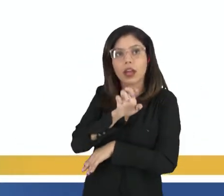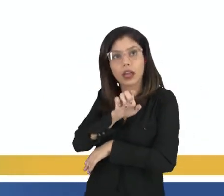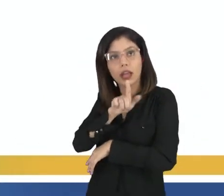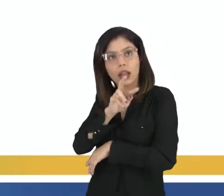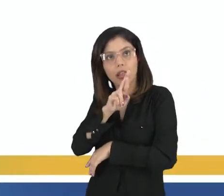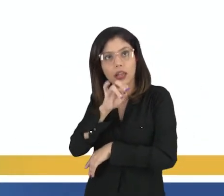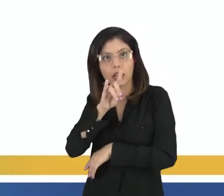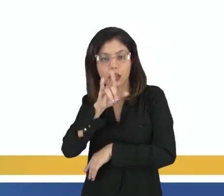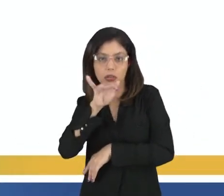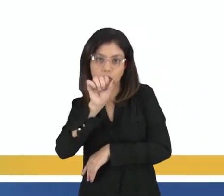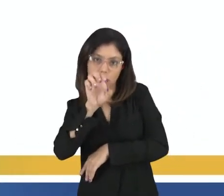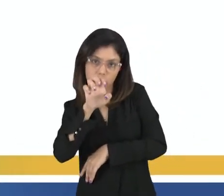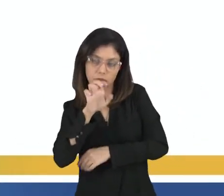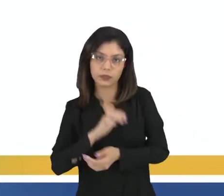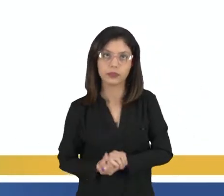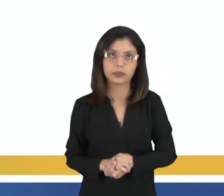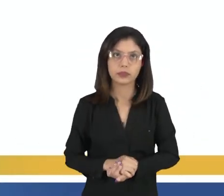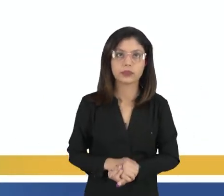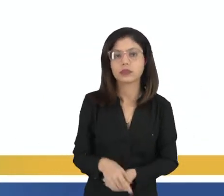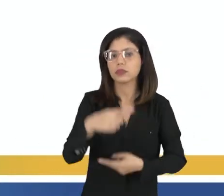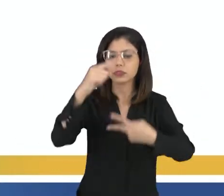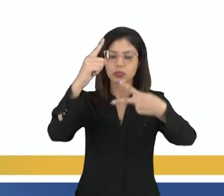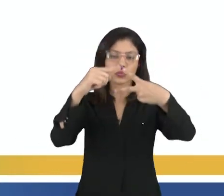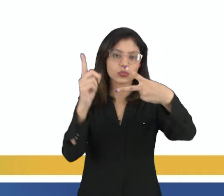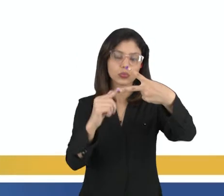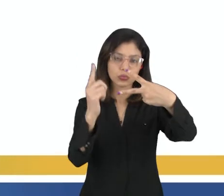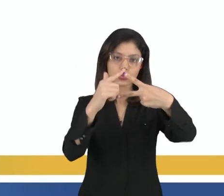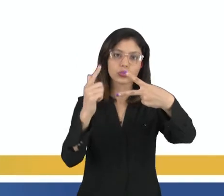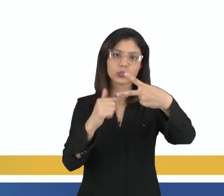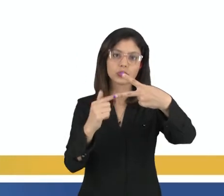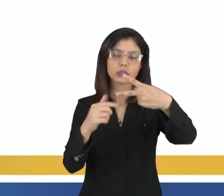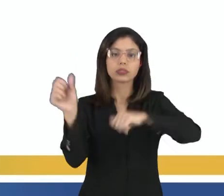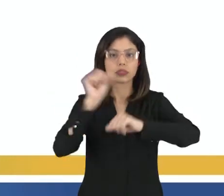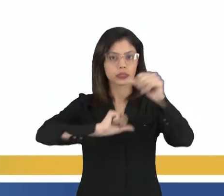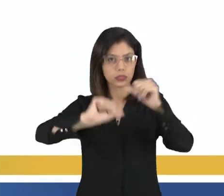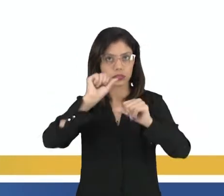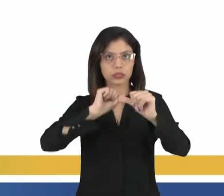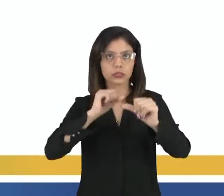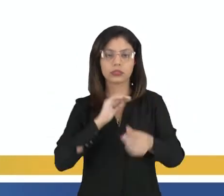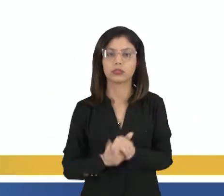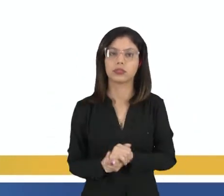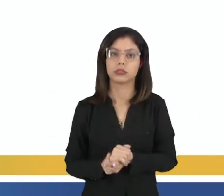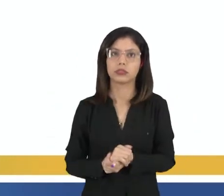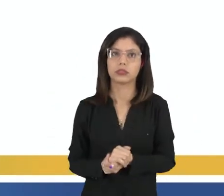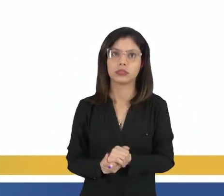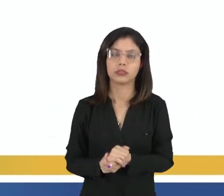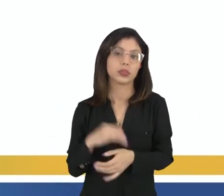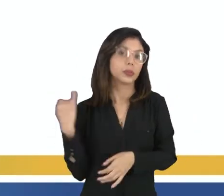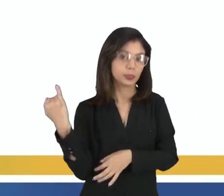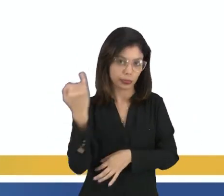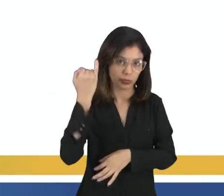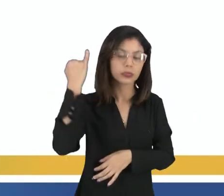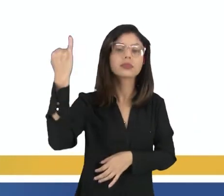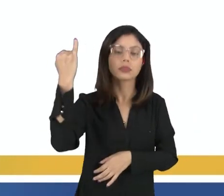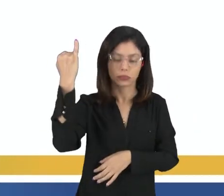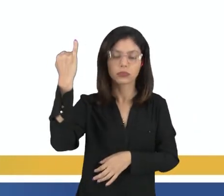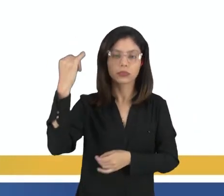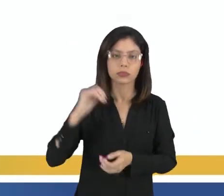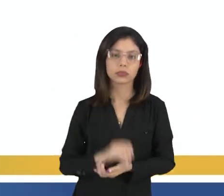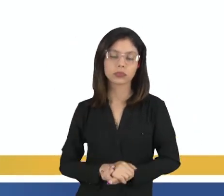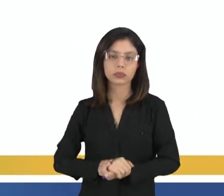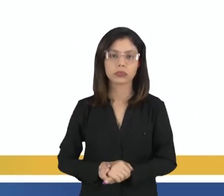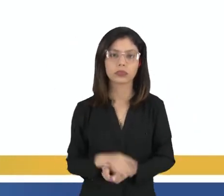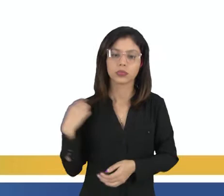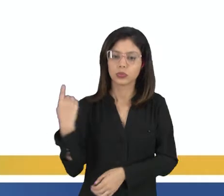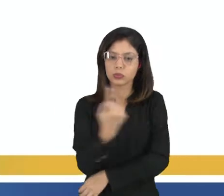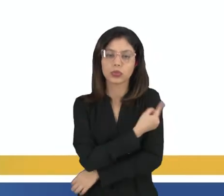o estudo da eletrólise. Os dois tipos de transformações ou fenômenos, elas são essenciais e